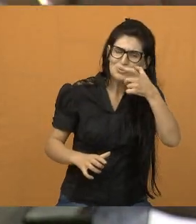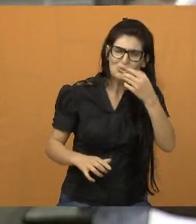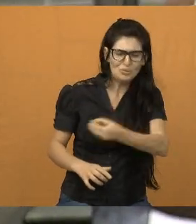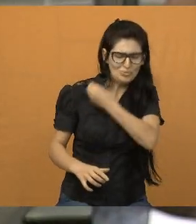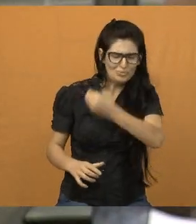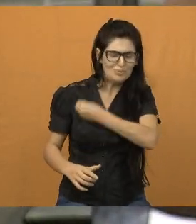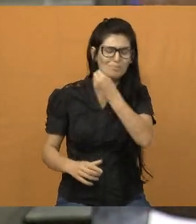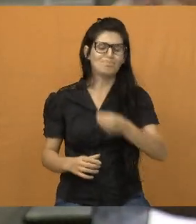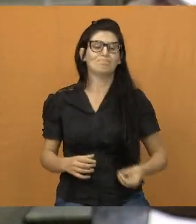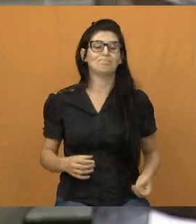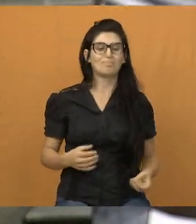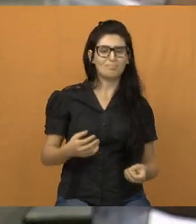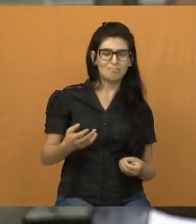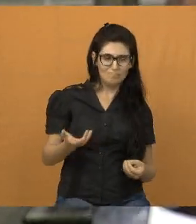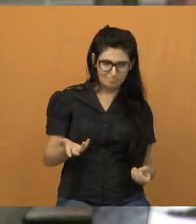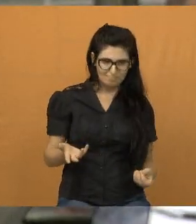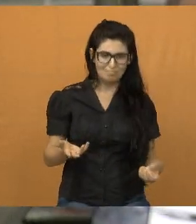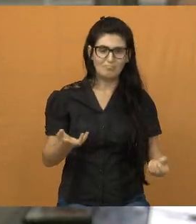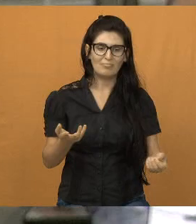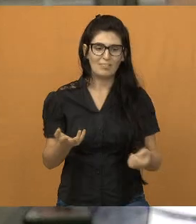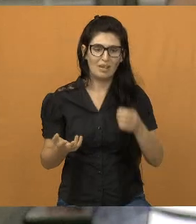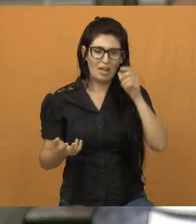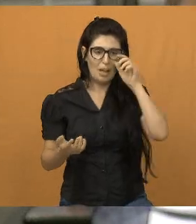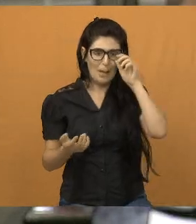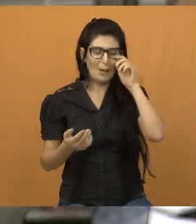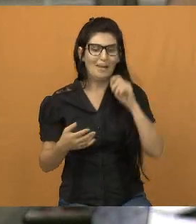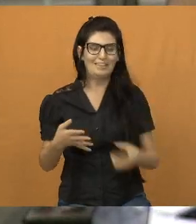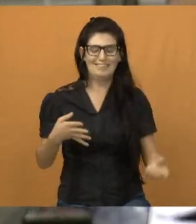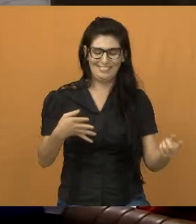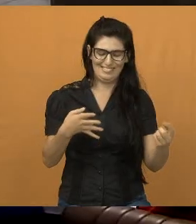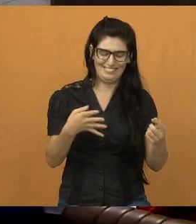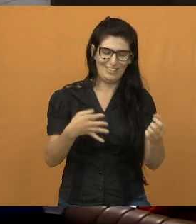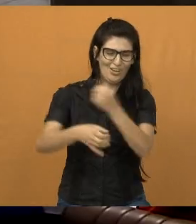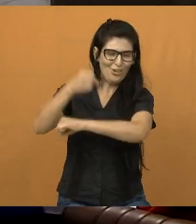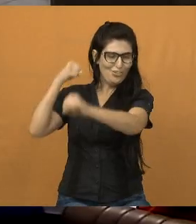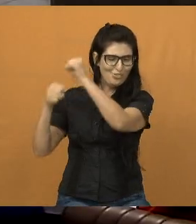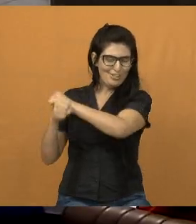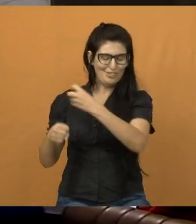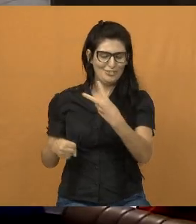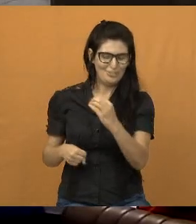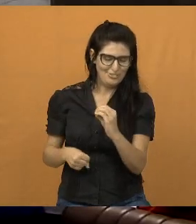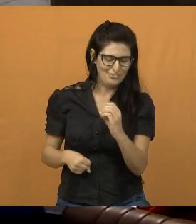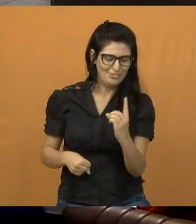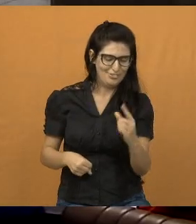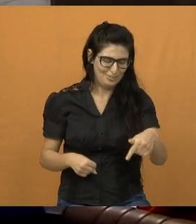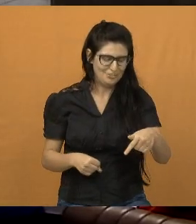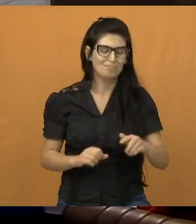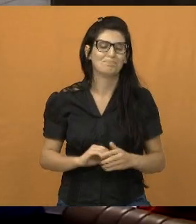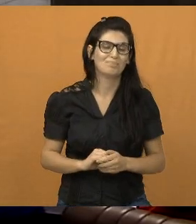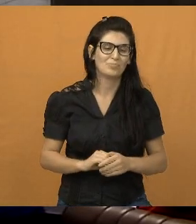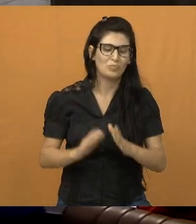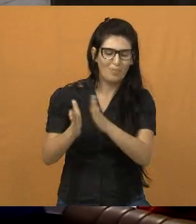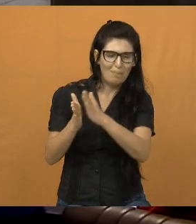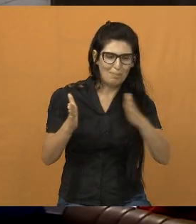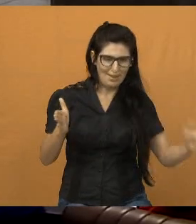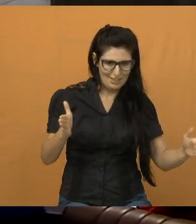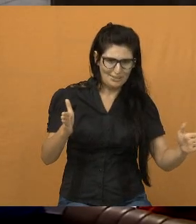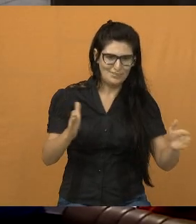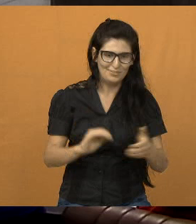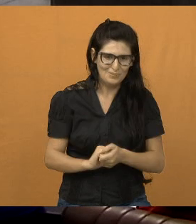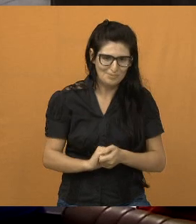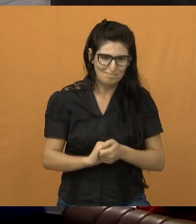Nos dois, primeiro e segundo quadrimestre, nós fizemos um recorte para fins